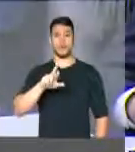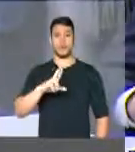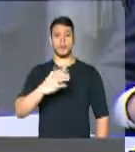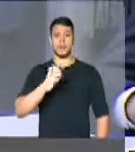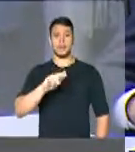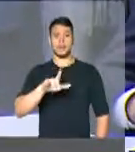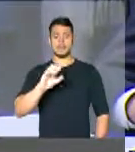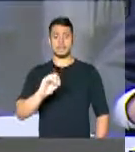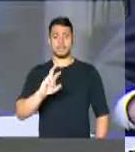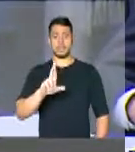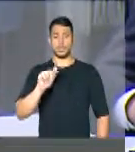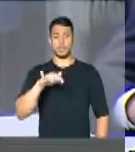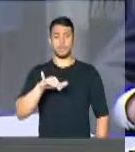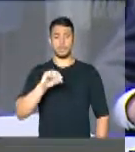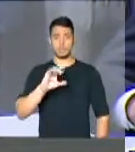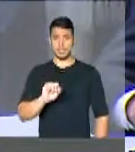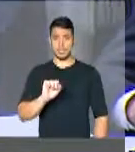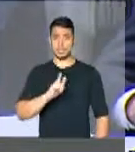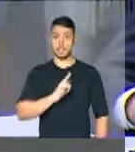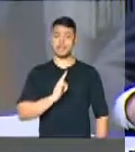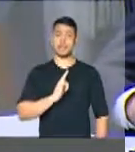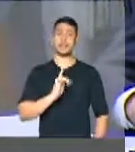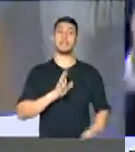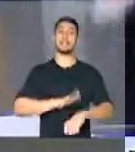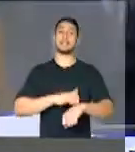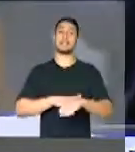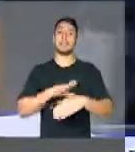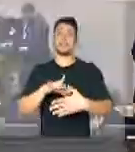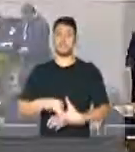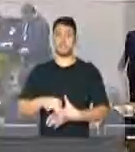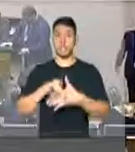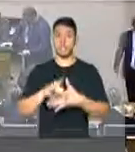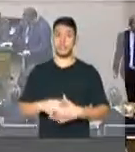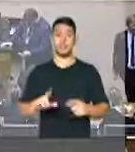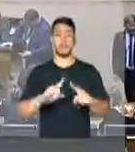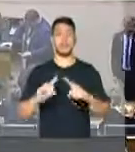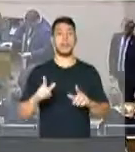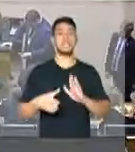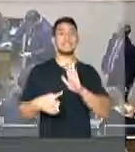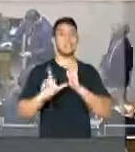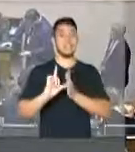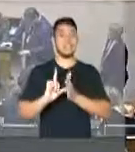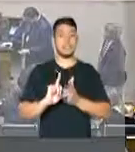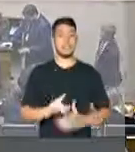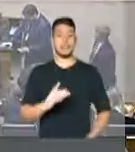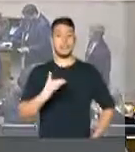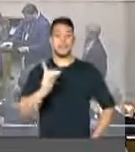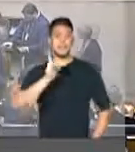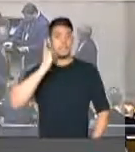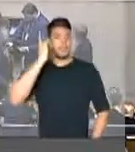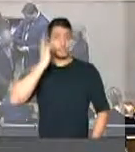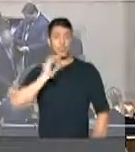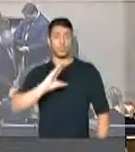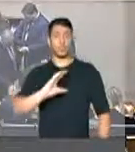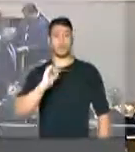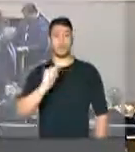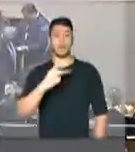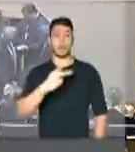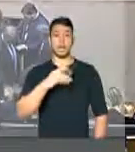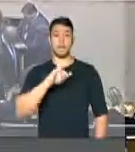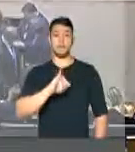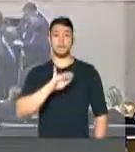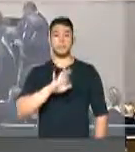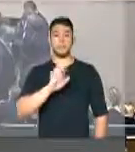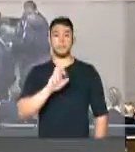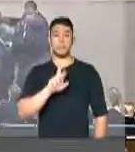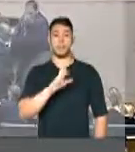Deputado Capiberibe. Senhor presidente, apenas para encaminhar pela oposição, nós entendemos que o projeto original